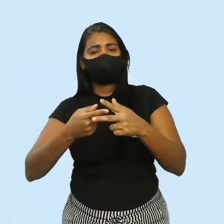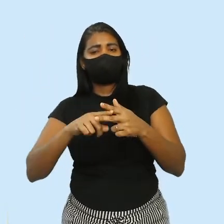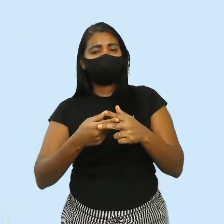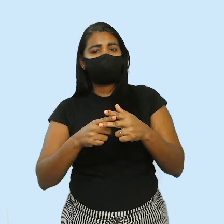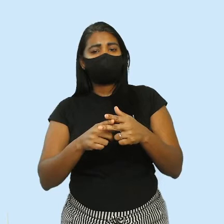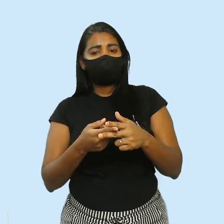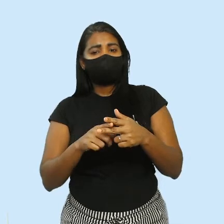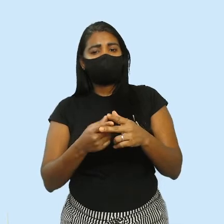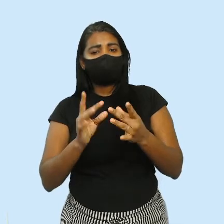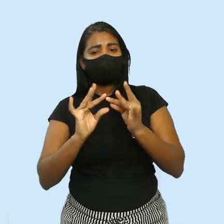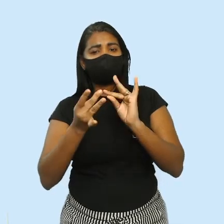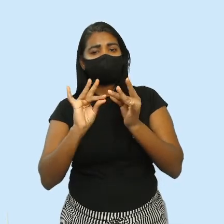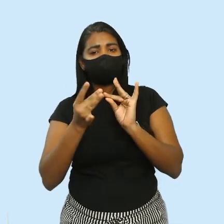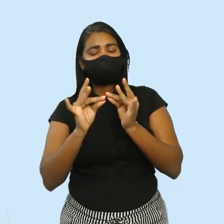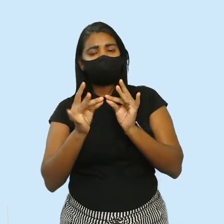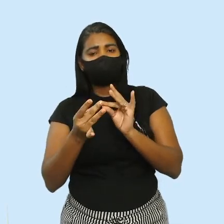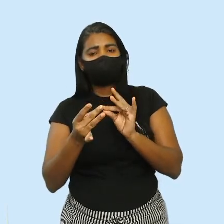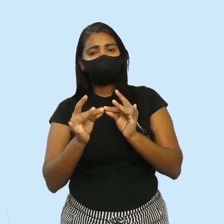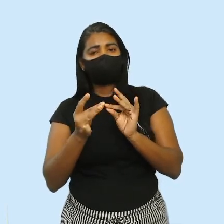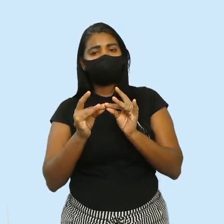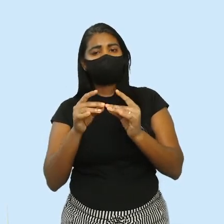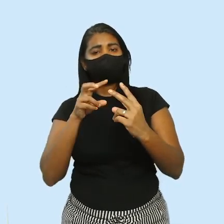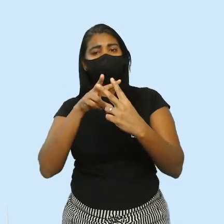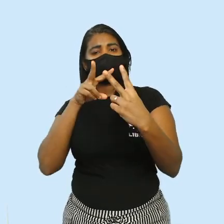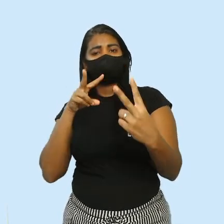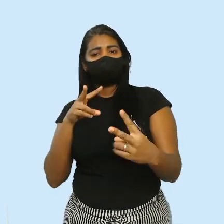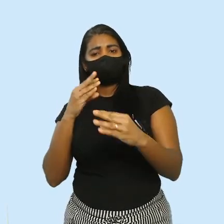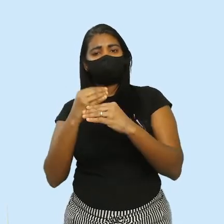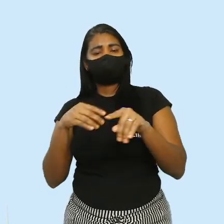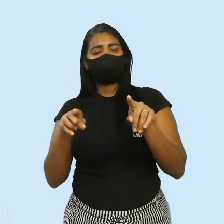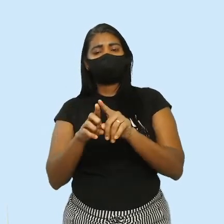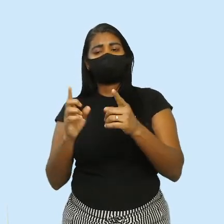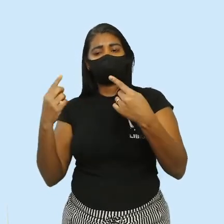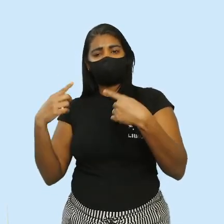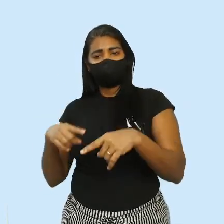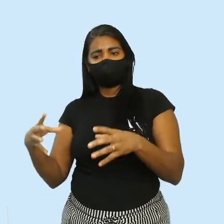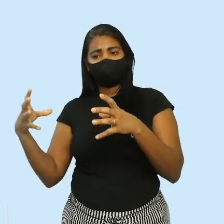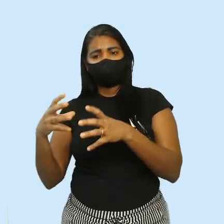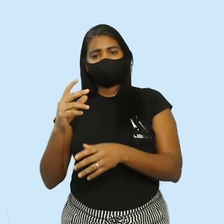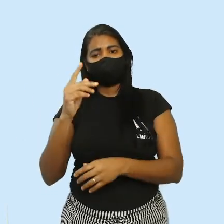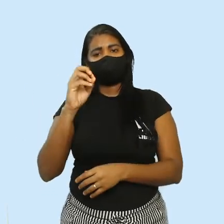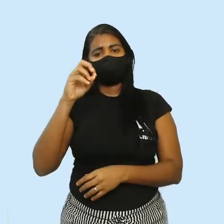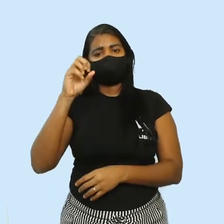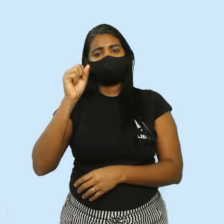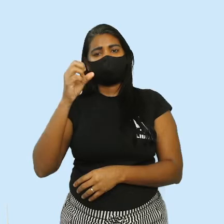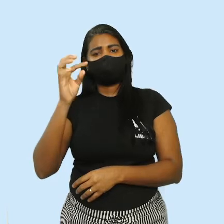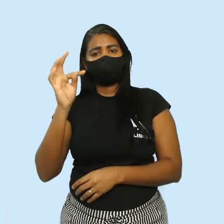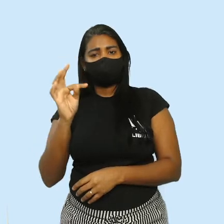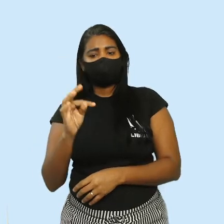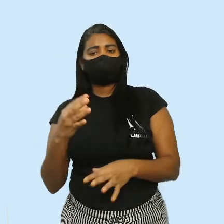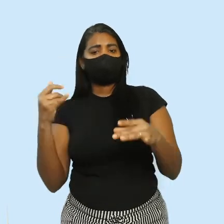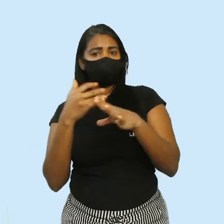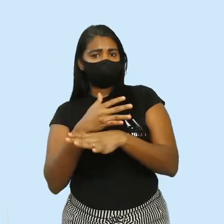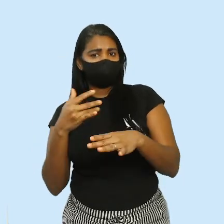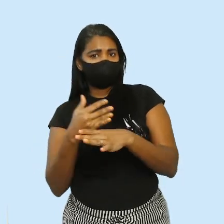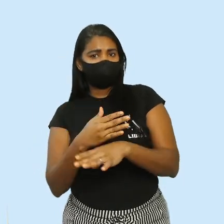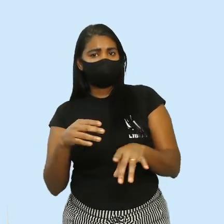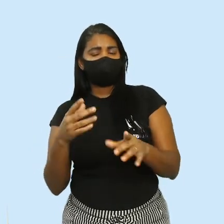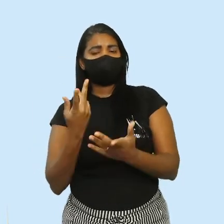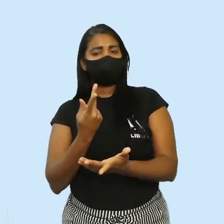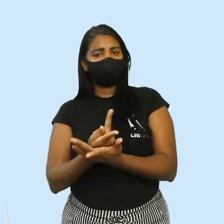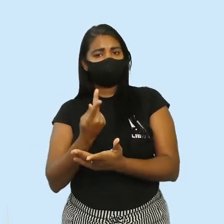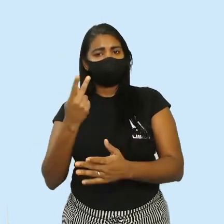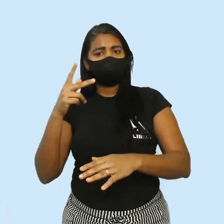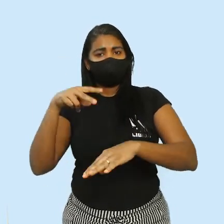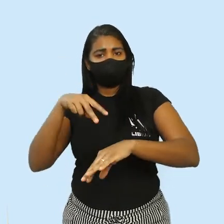online. Então, foi um festival que desafiou muito o Grupo Poste. Eles têm um espaço no centro da cidade, um espaço físico, onde acontecem.